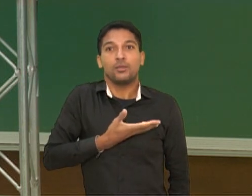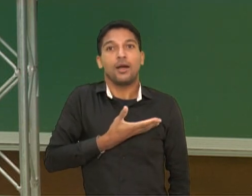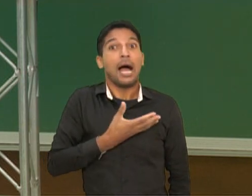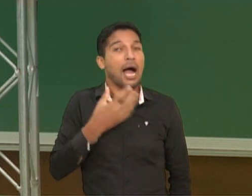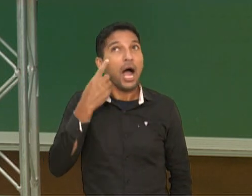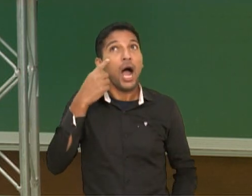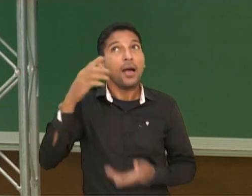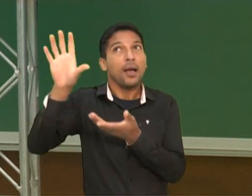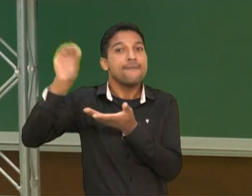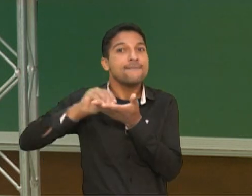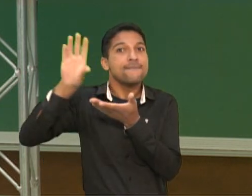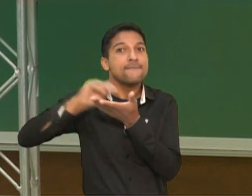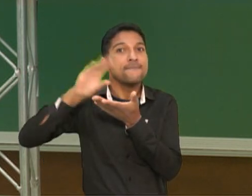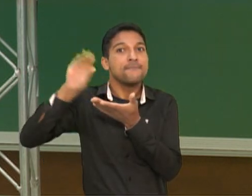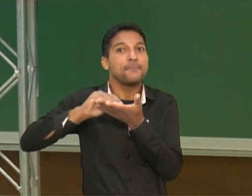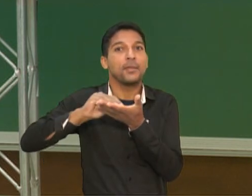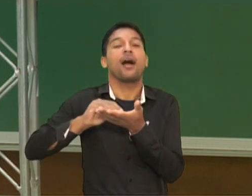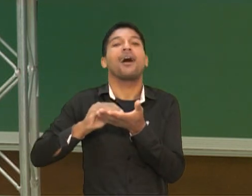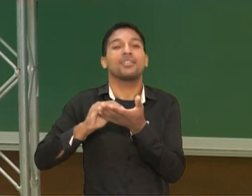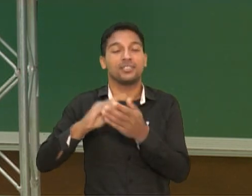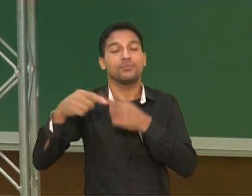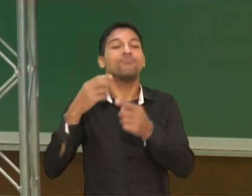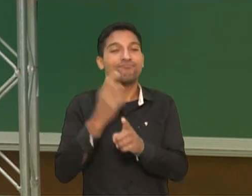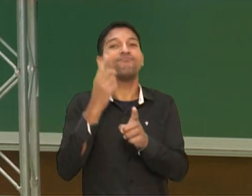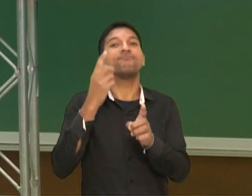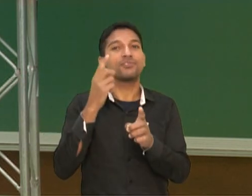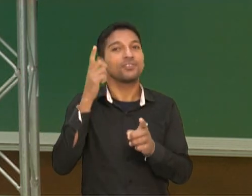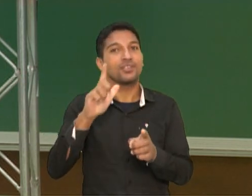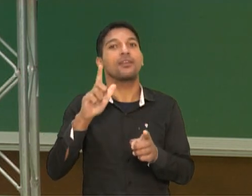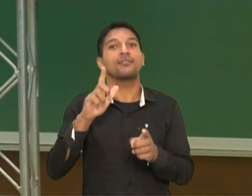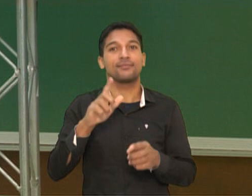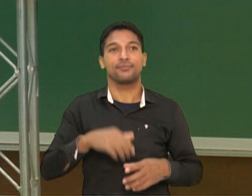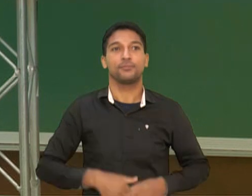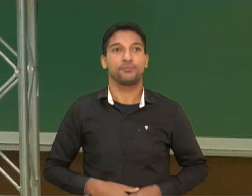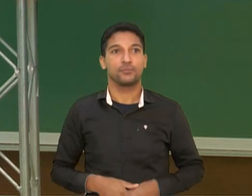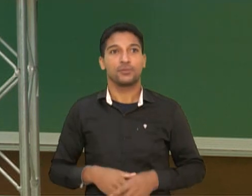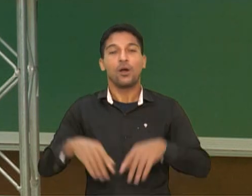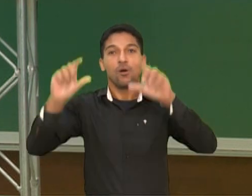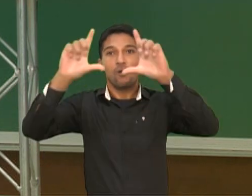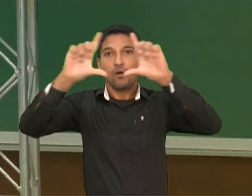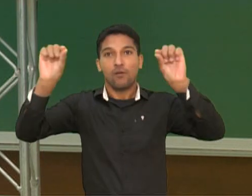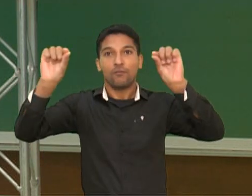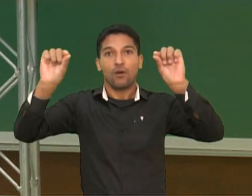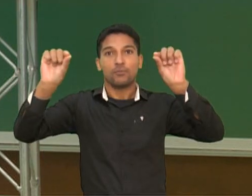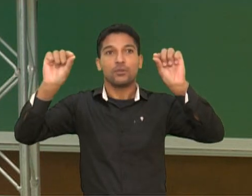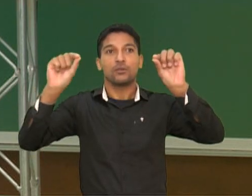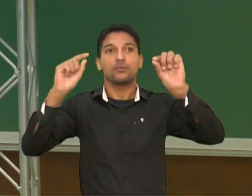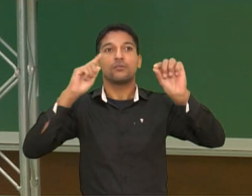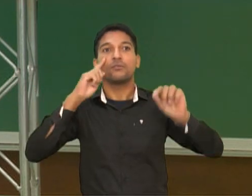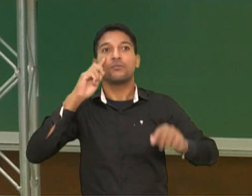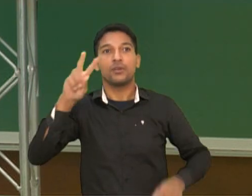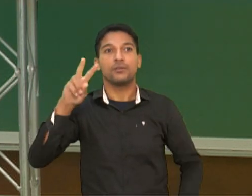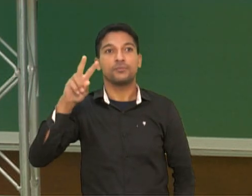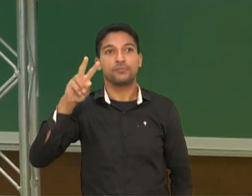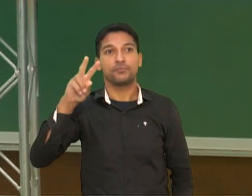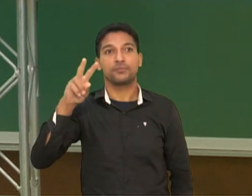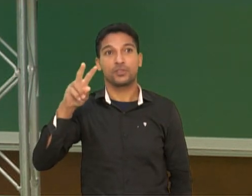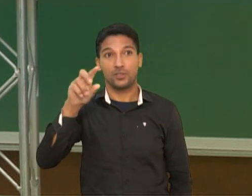você tem, para chegar naquilo que você quer, tá? Então, vai ficar na fórmula resolutiva, x é igual